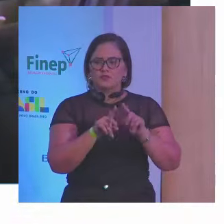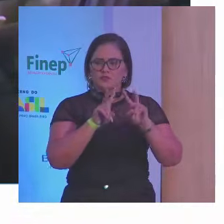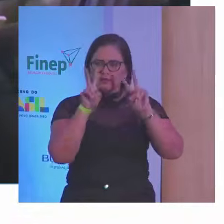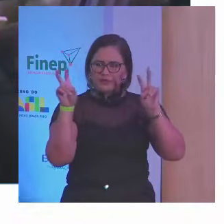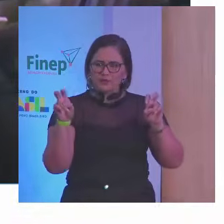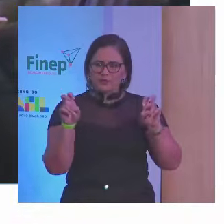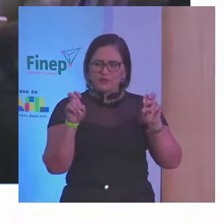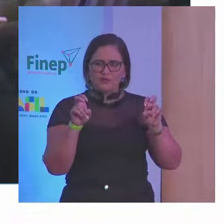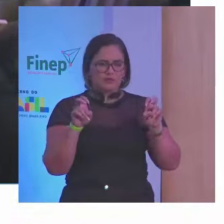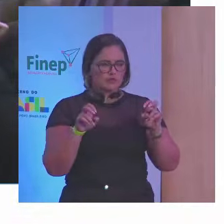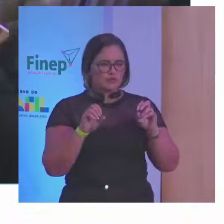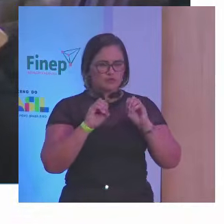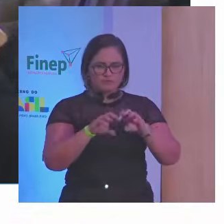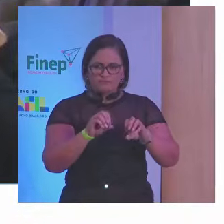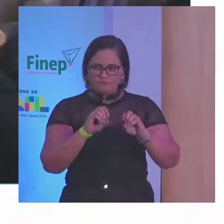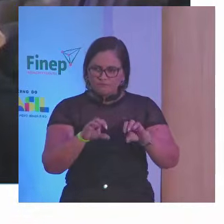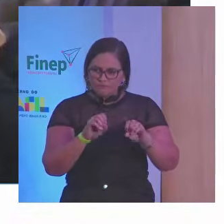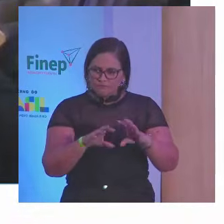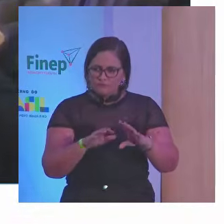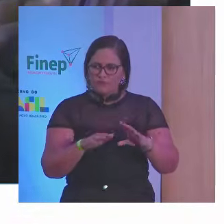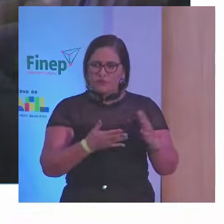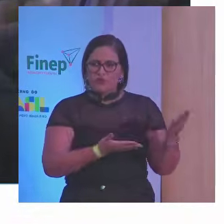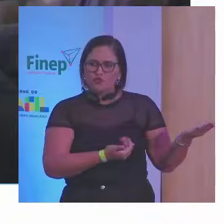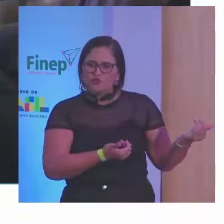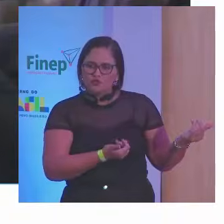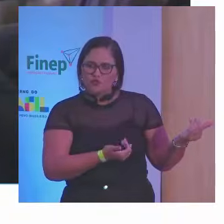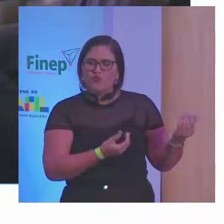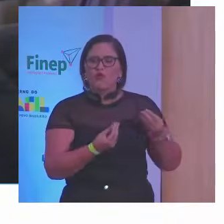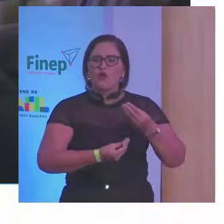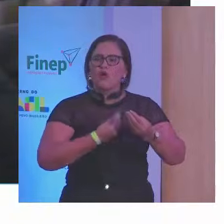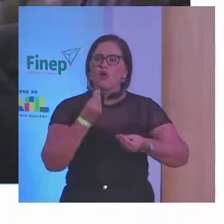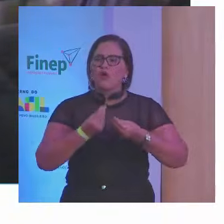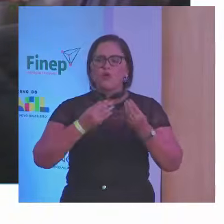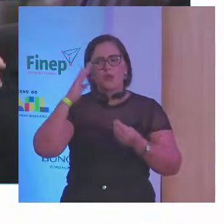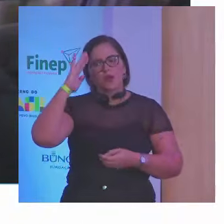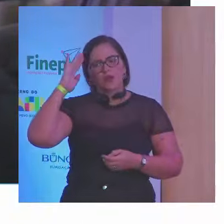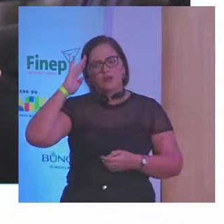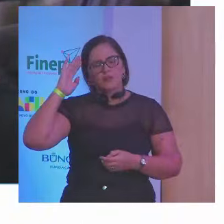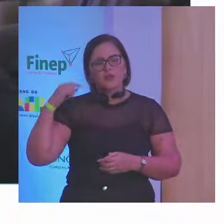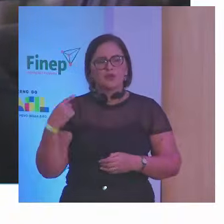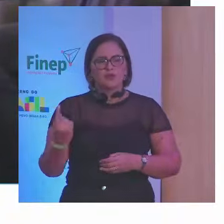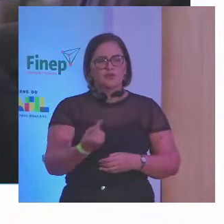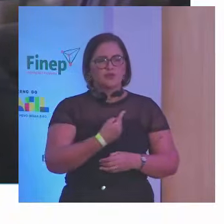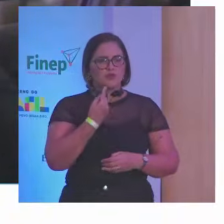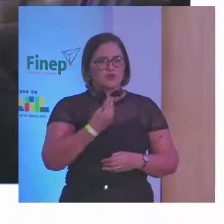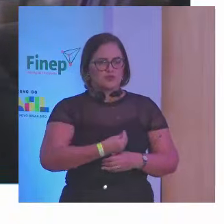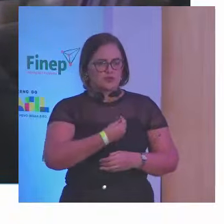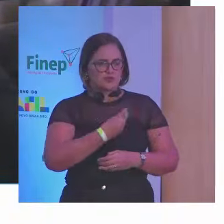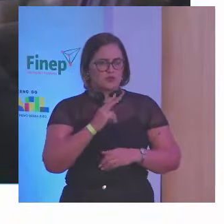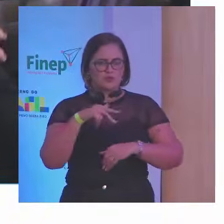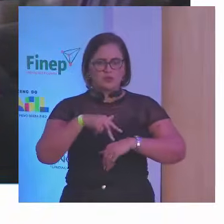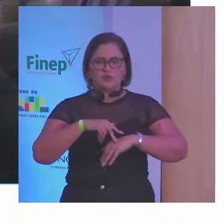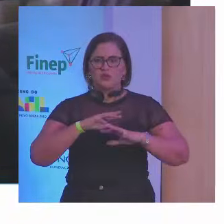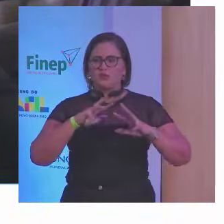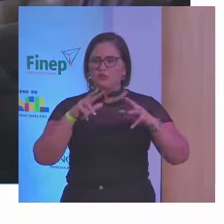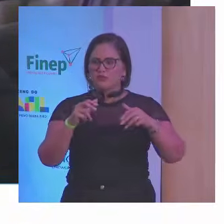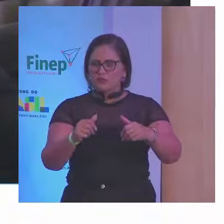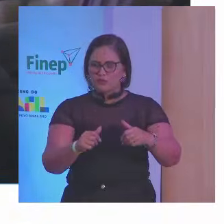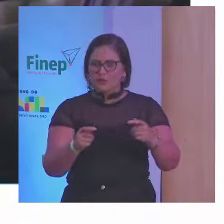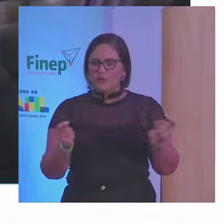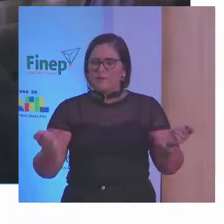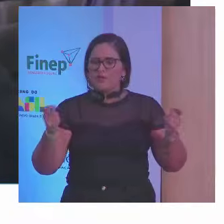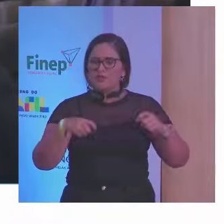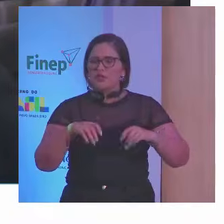questão da capacitação, né, dos jovens, como a academia, como nós estamos aqui, né, como um todo, o INPO,